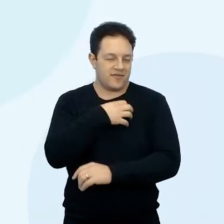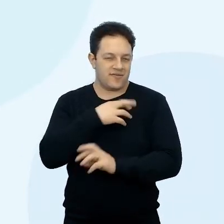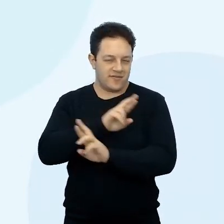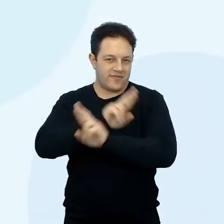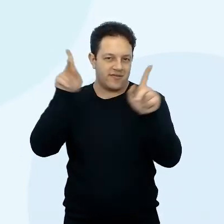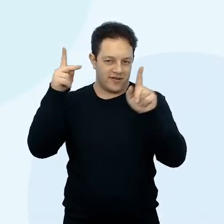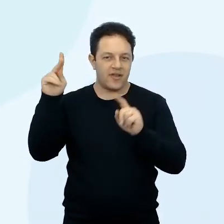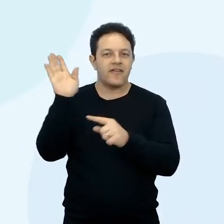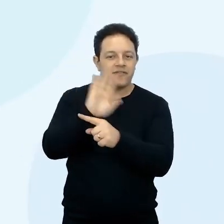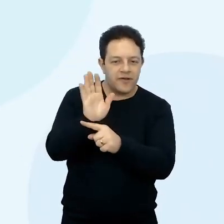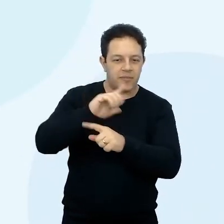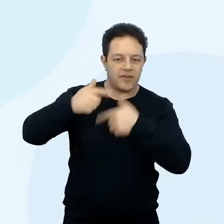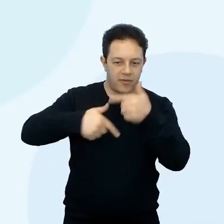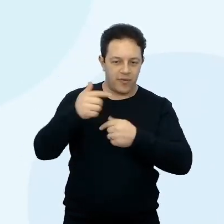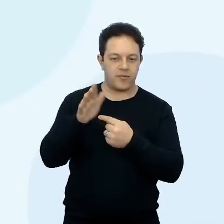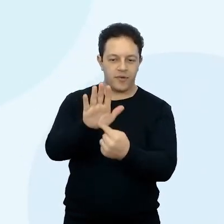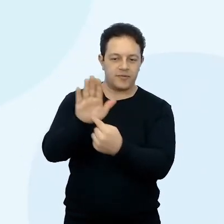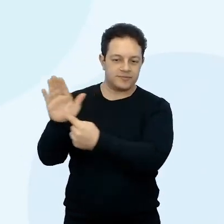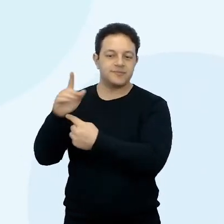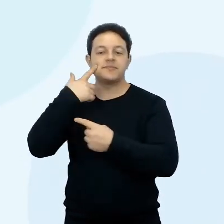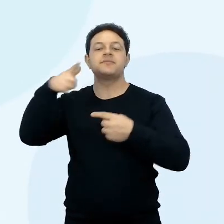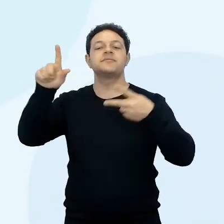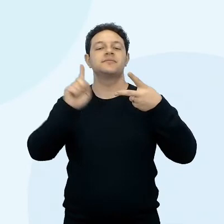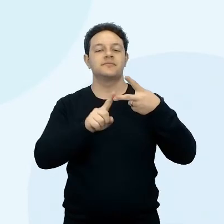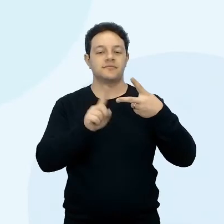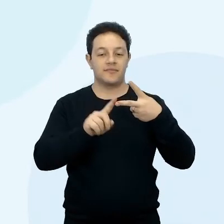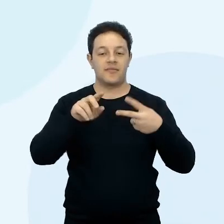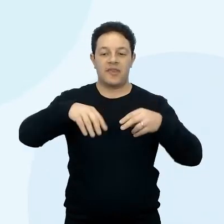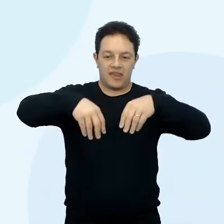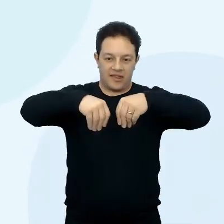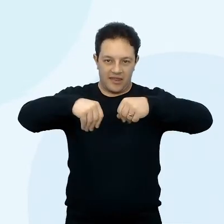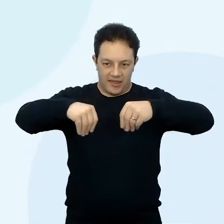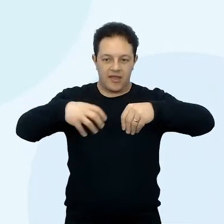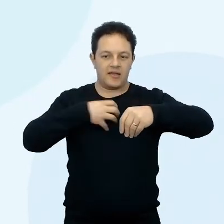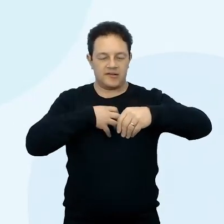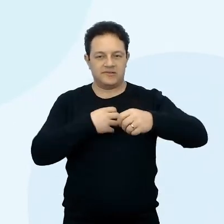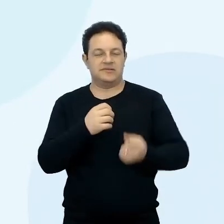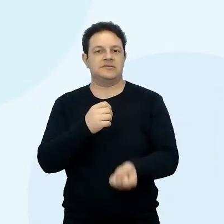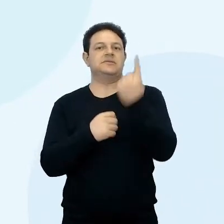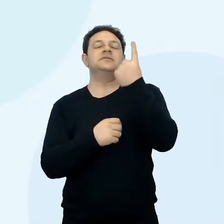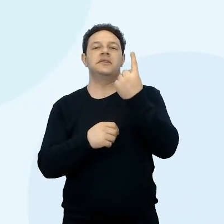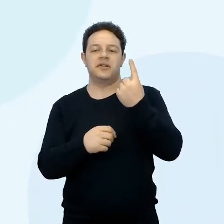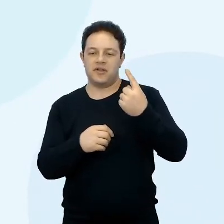em seus respectivos trabalhos. A gente tem o Terra em Transe em